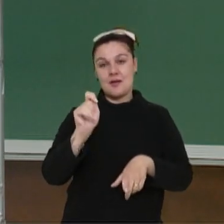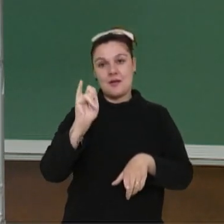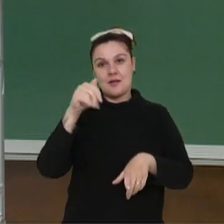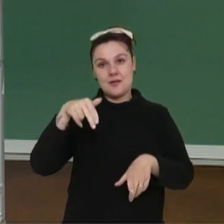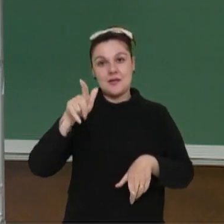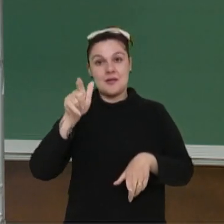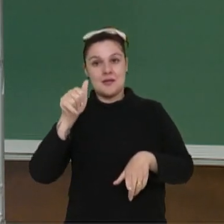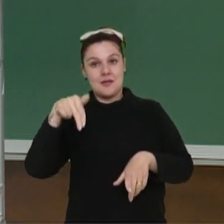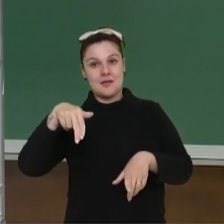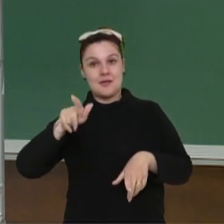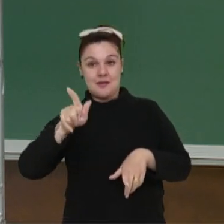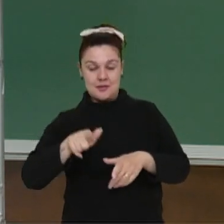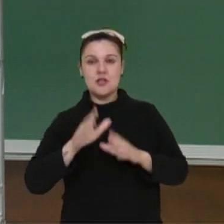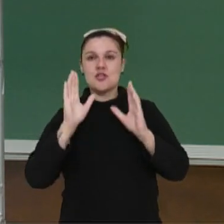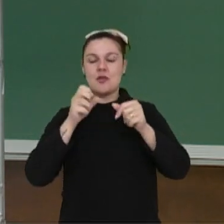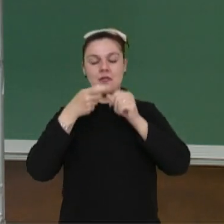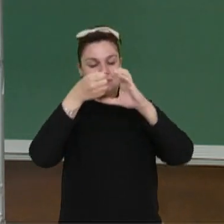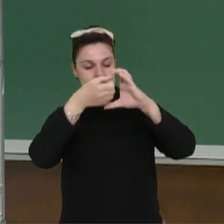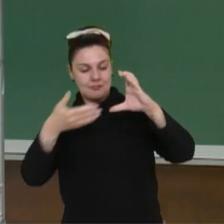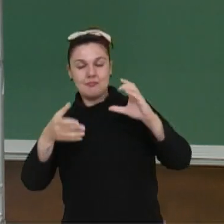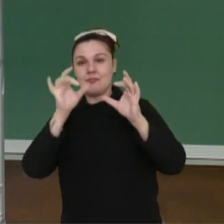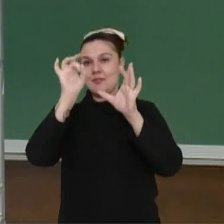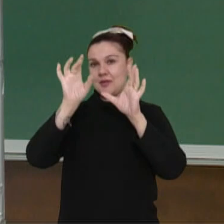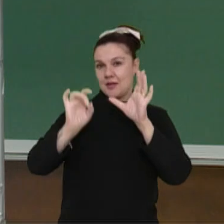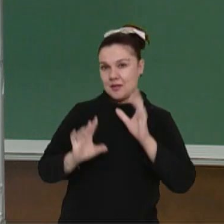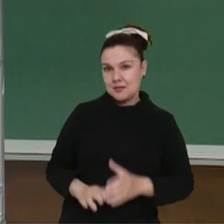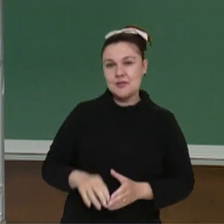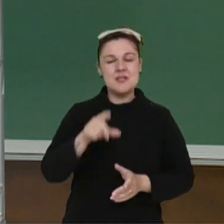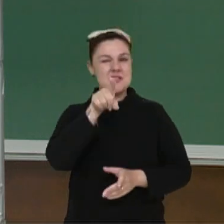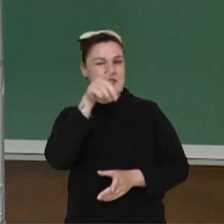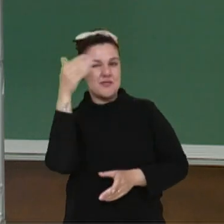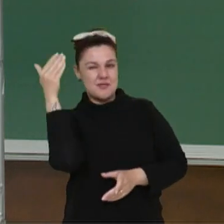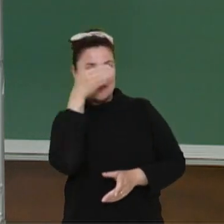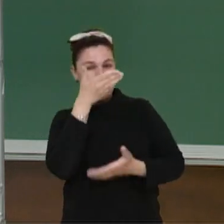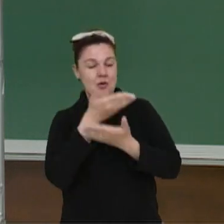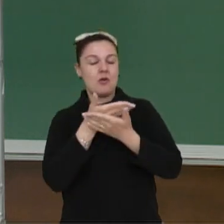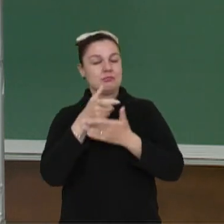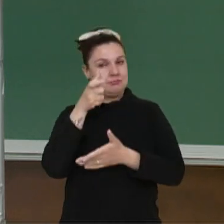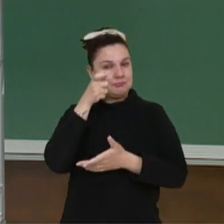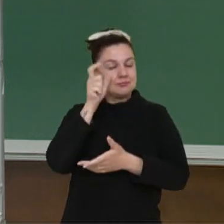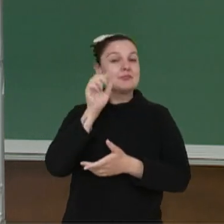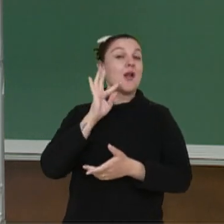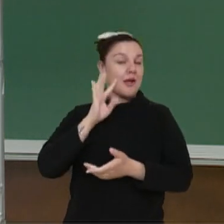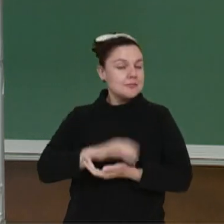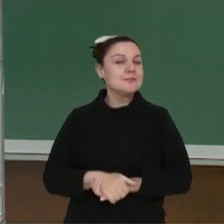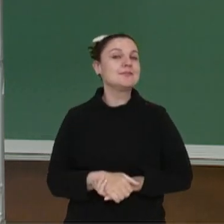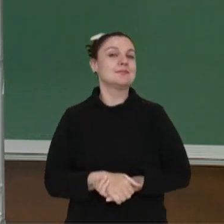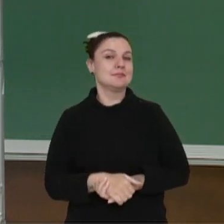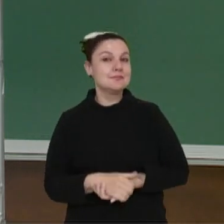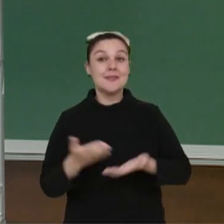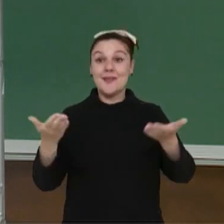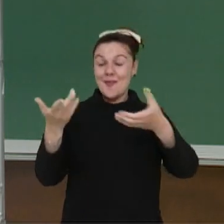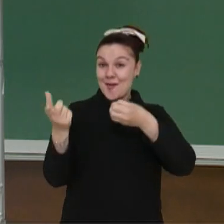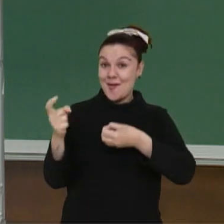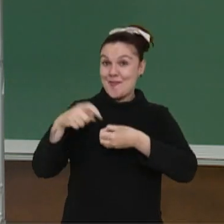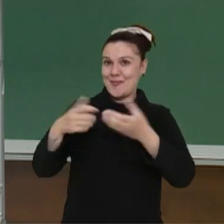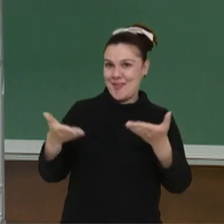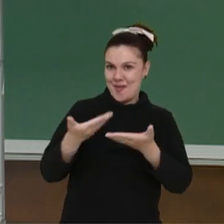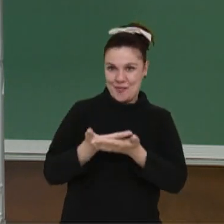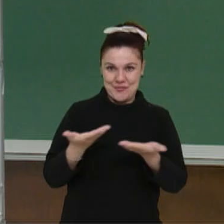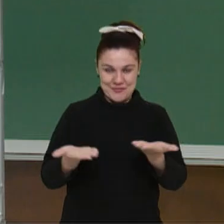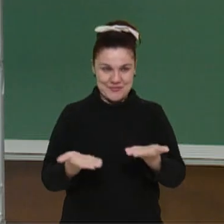Falamos um pouquinho das características de cada um, então lembrem lá, se você não assistiu, assista, é muito legal. E vamos para a aula de